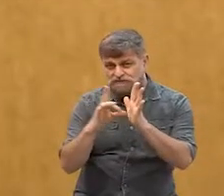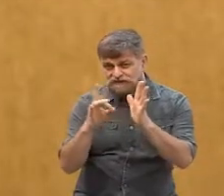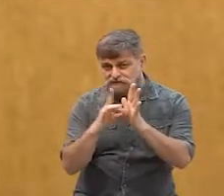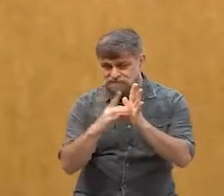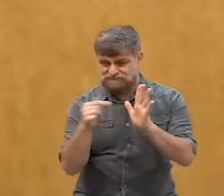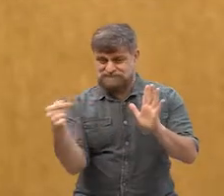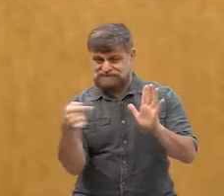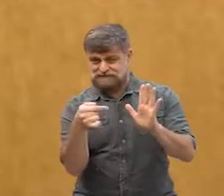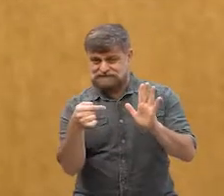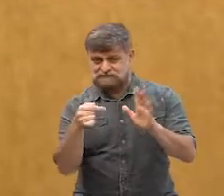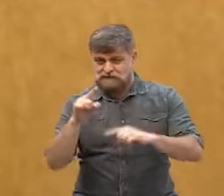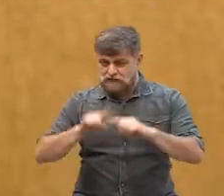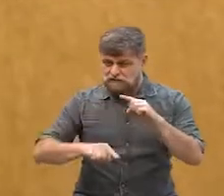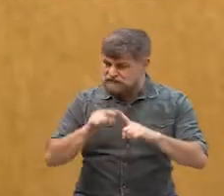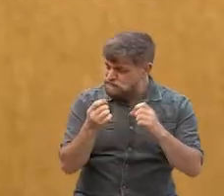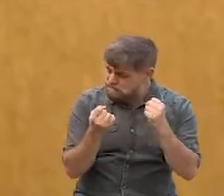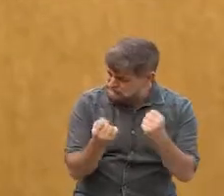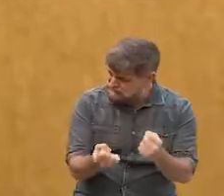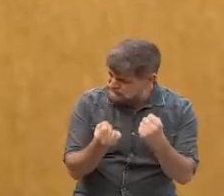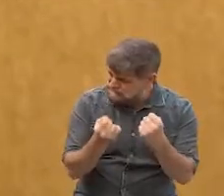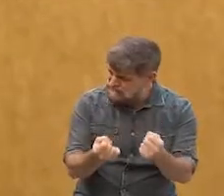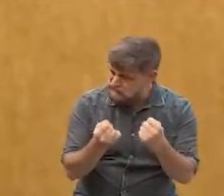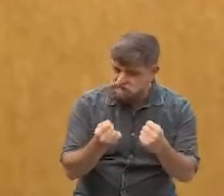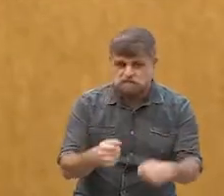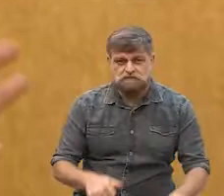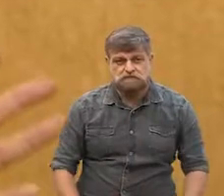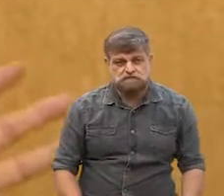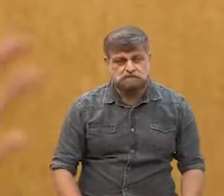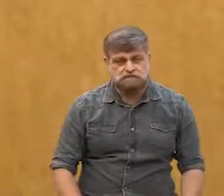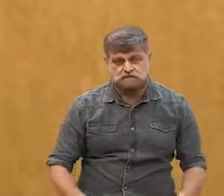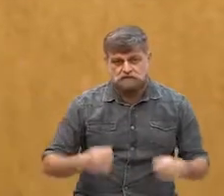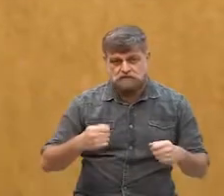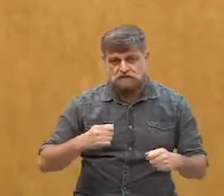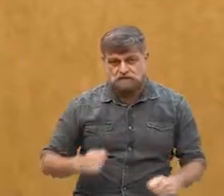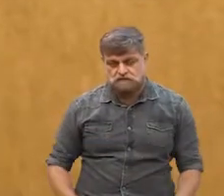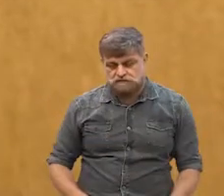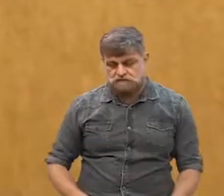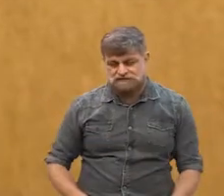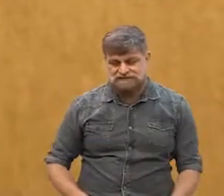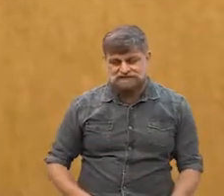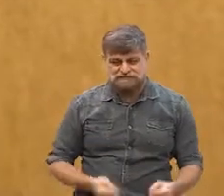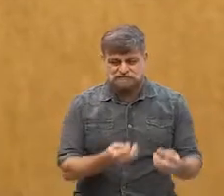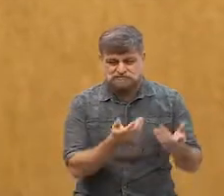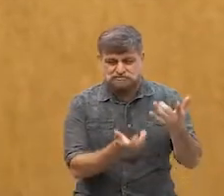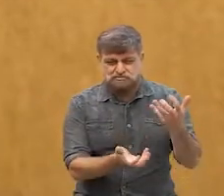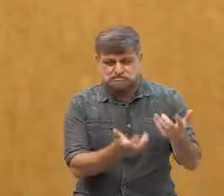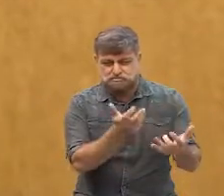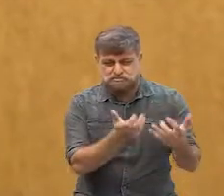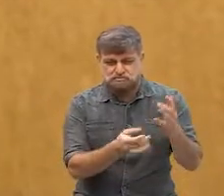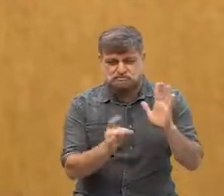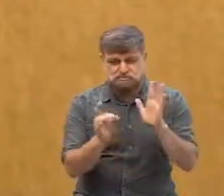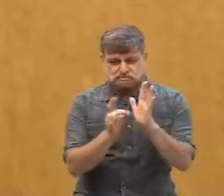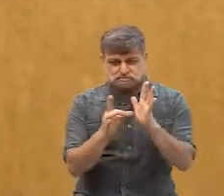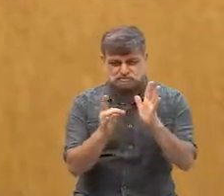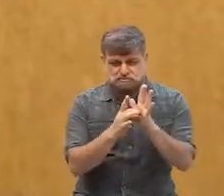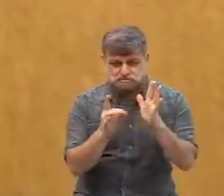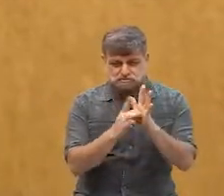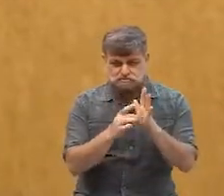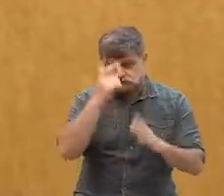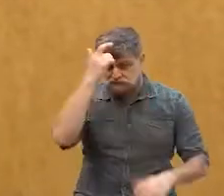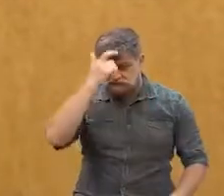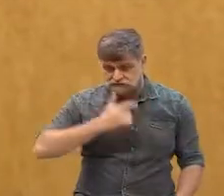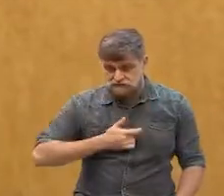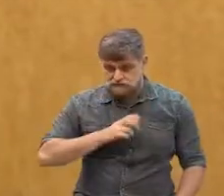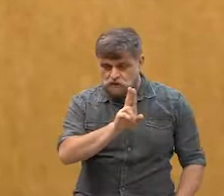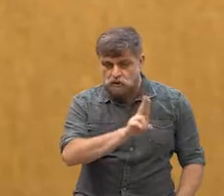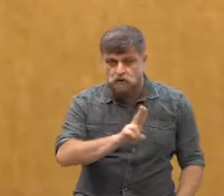material pesado, eu tenho que fundir a sílica para fazer o vidro. Então, se eu